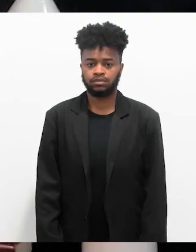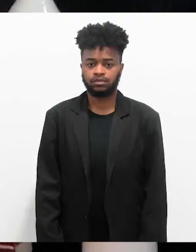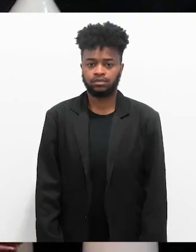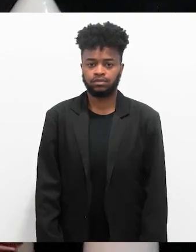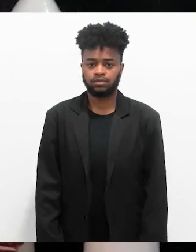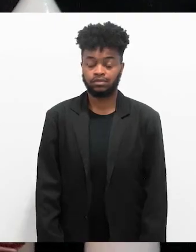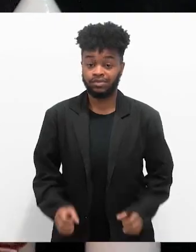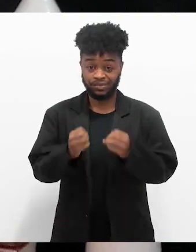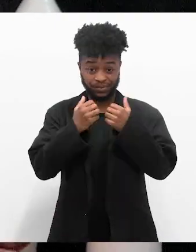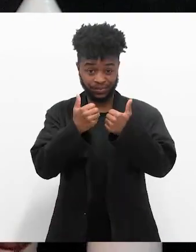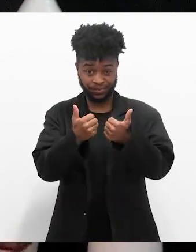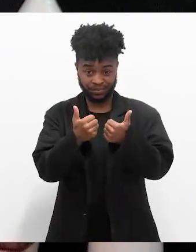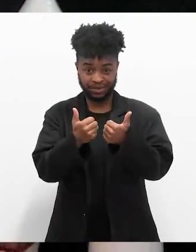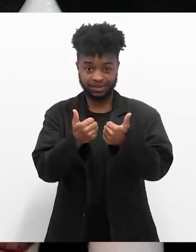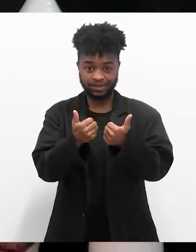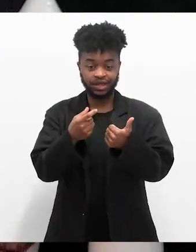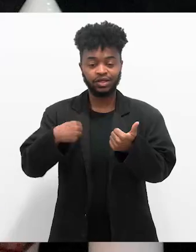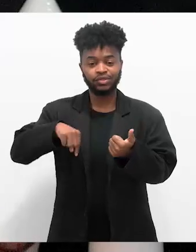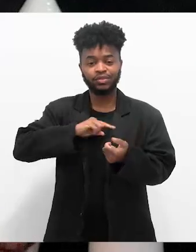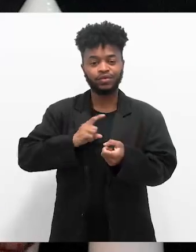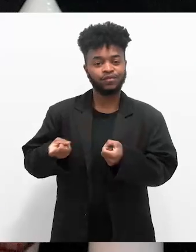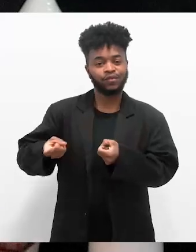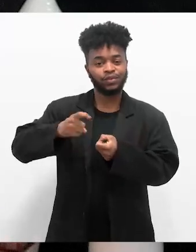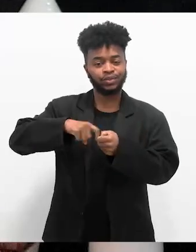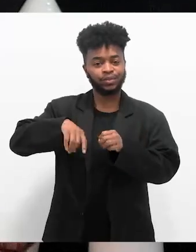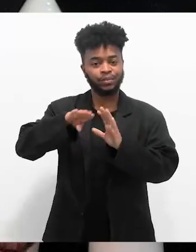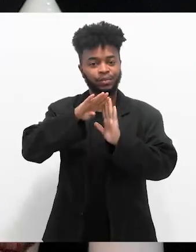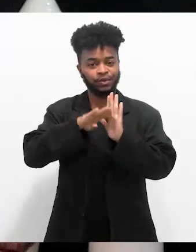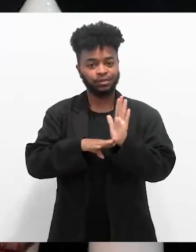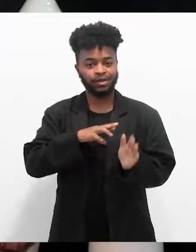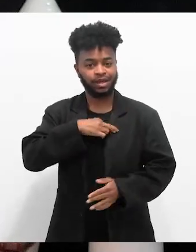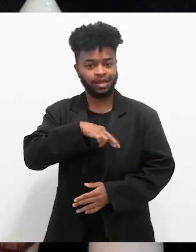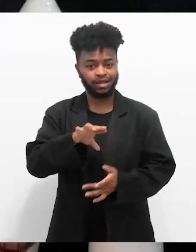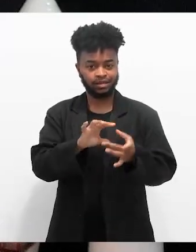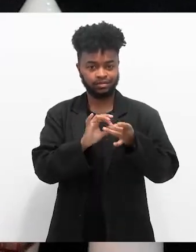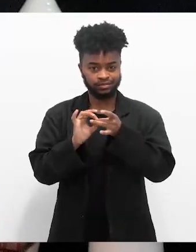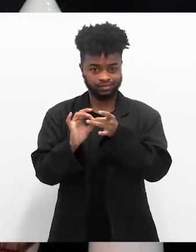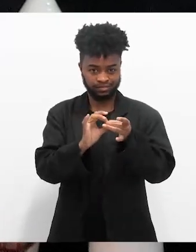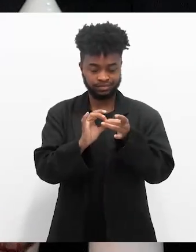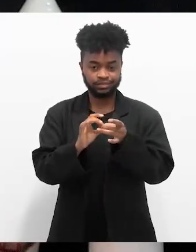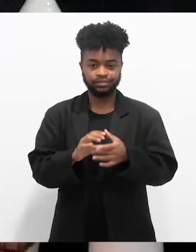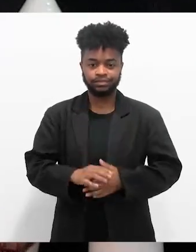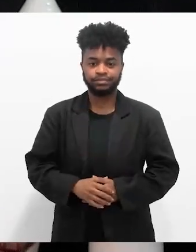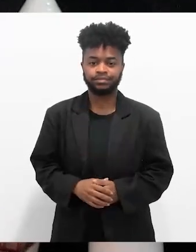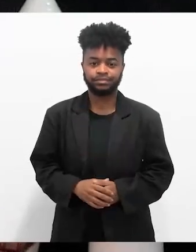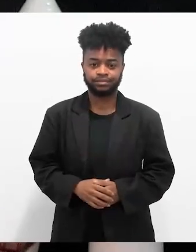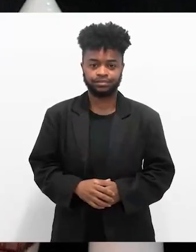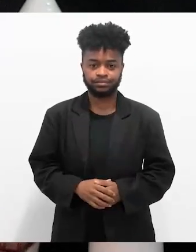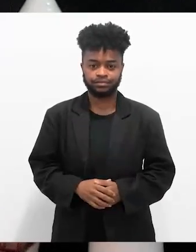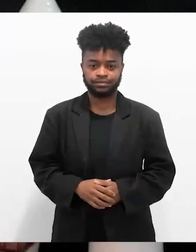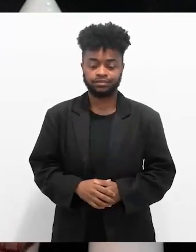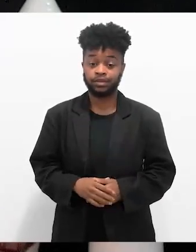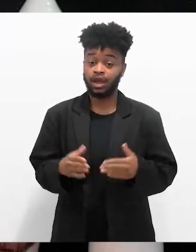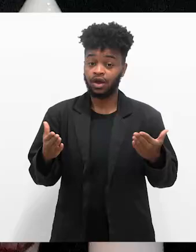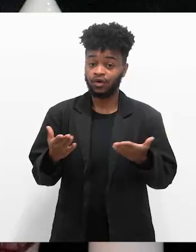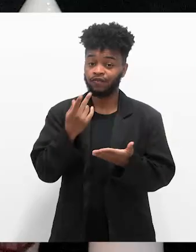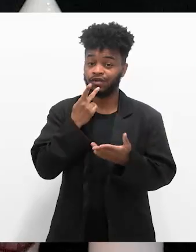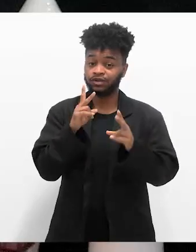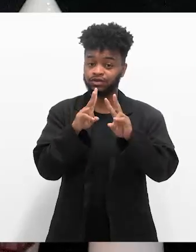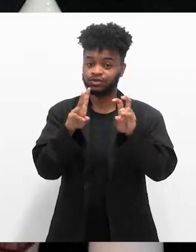tudo bom? Estamos de volta com o programa Religare e vamos falar de carnaval